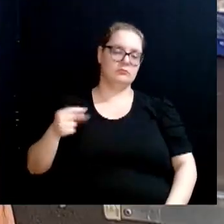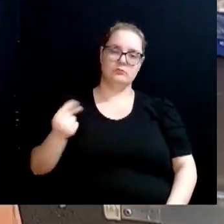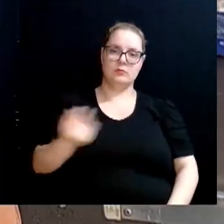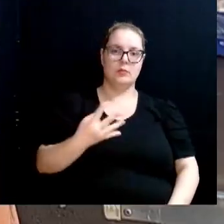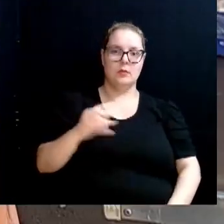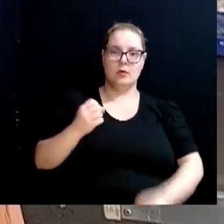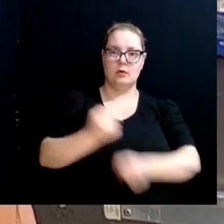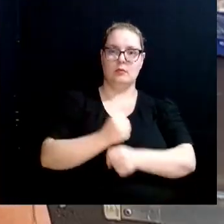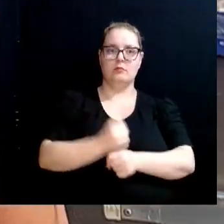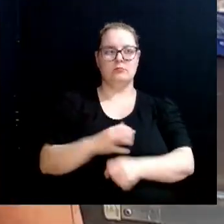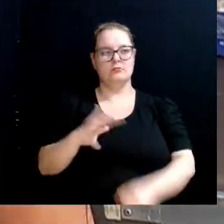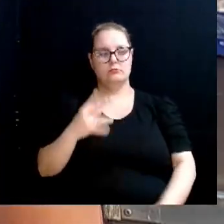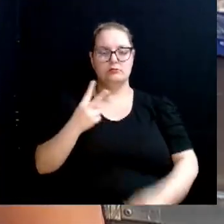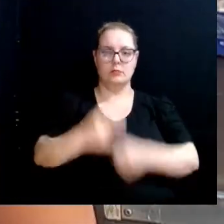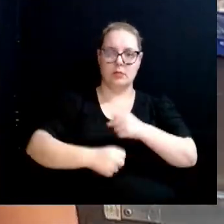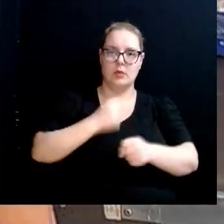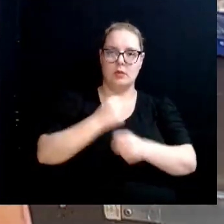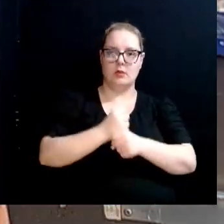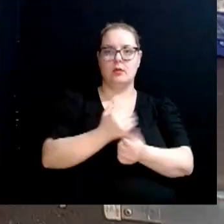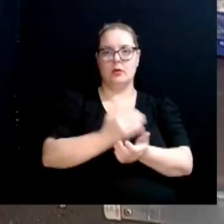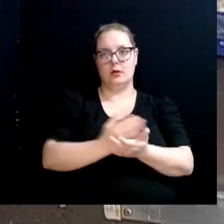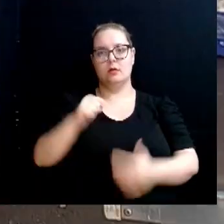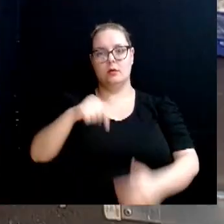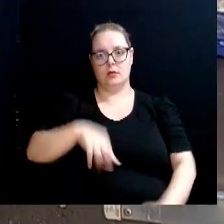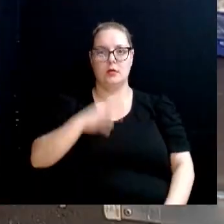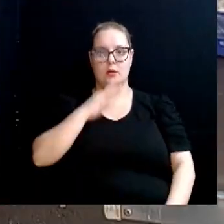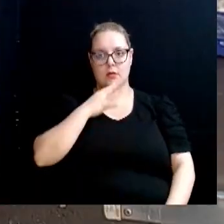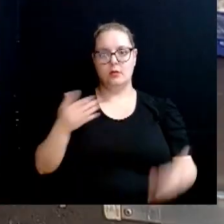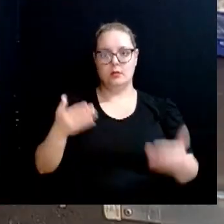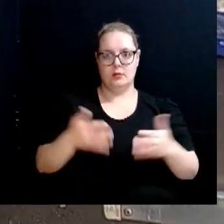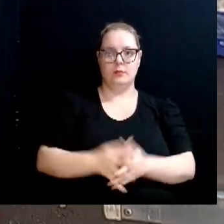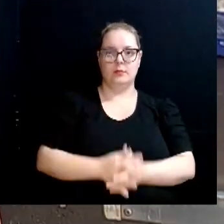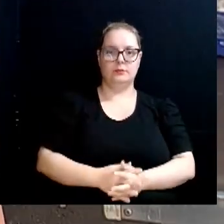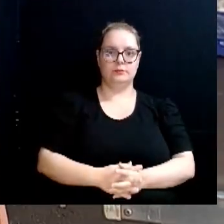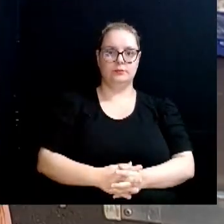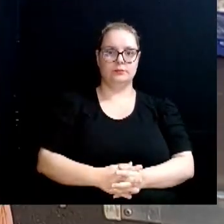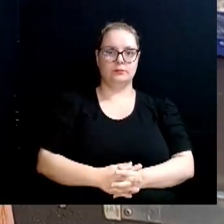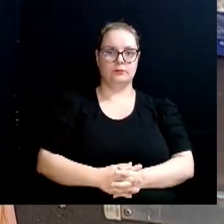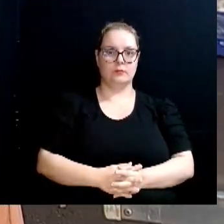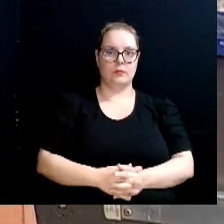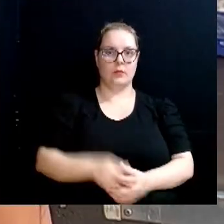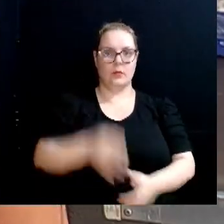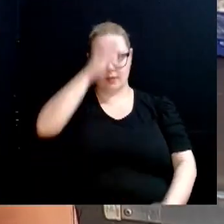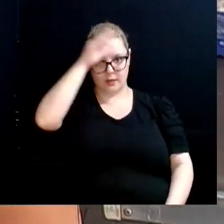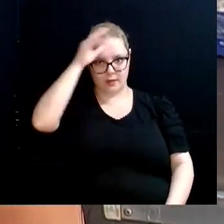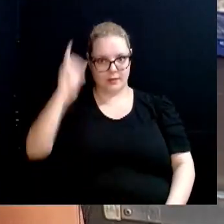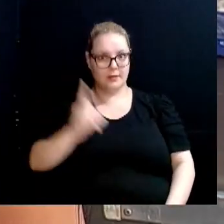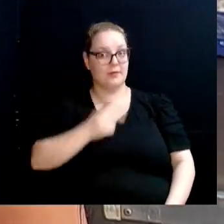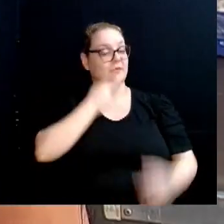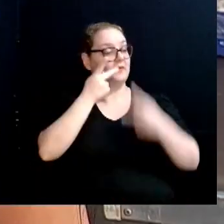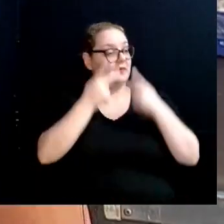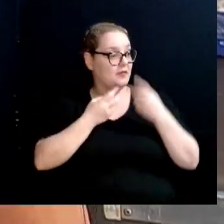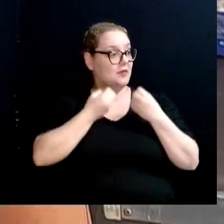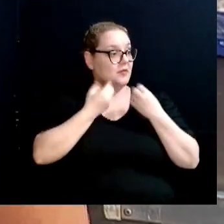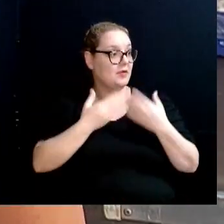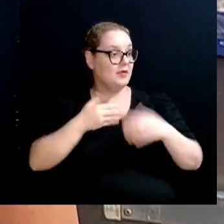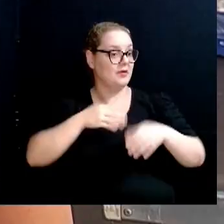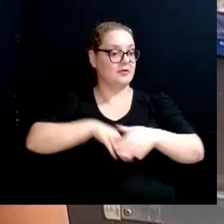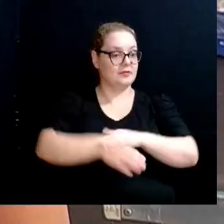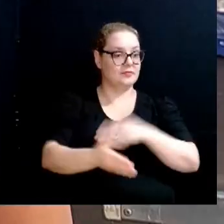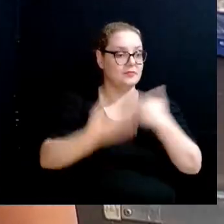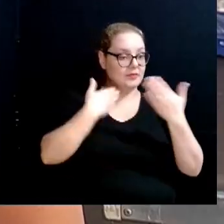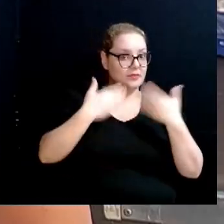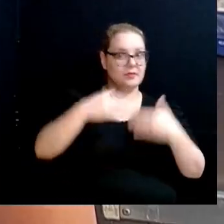uns 2 anos, então a gente está começando a conhecer o pessoal agora. E uma cliente passou aqui e falou que você fala bem, você costuma conversar com os clientes, tem